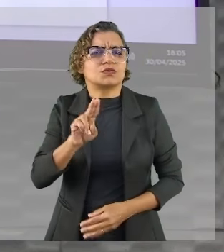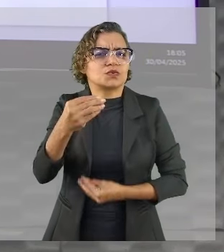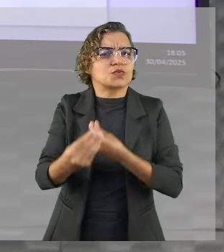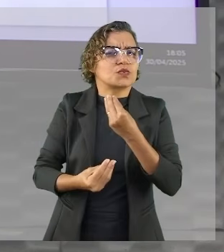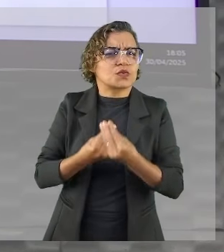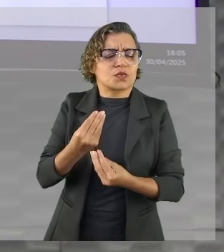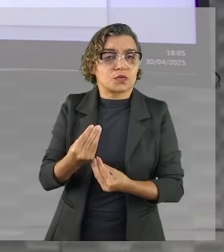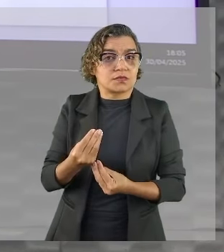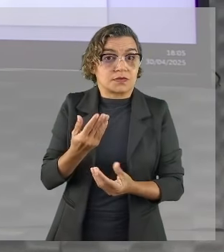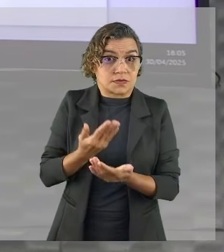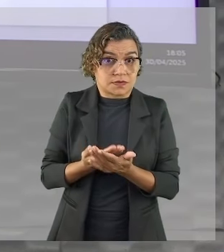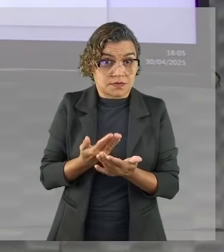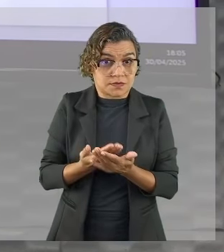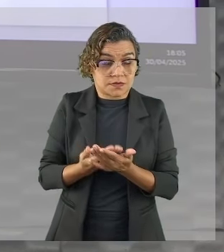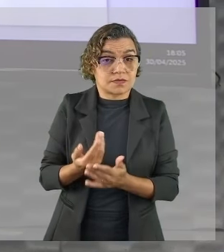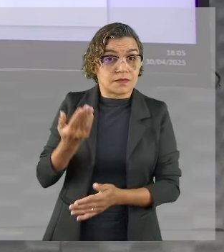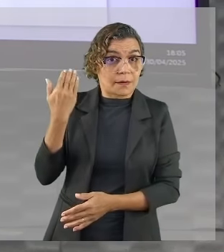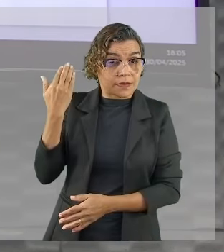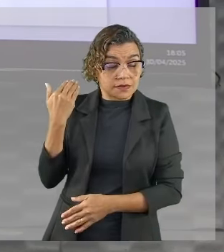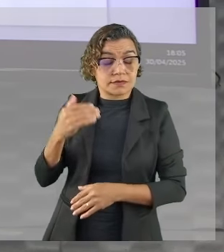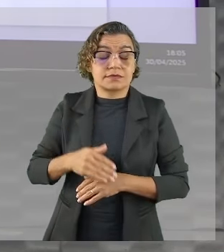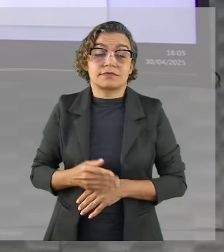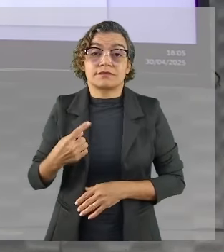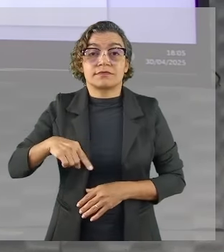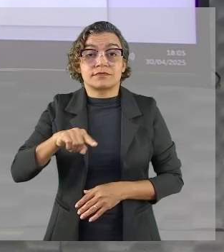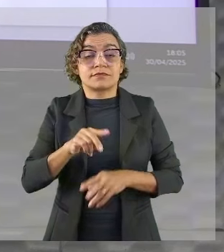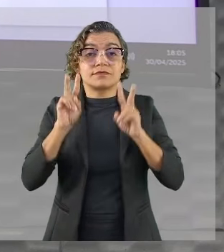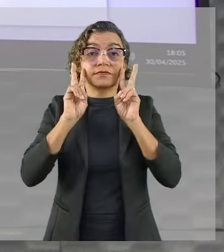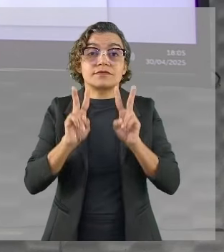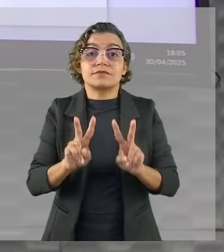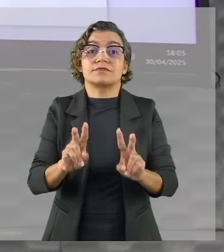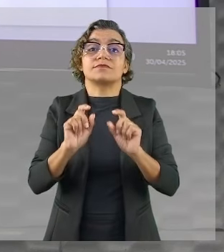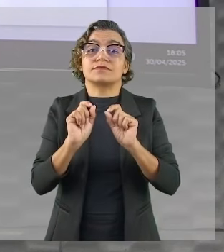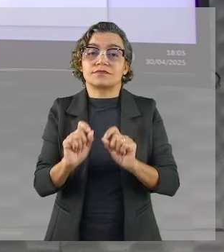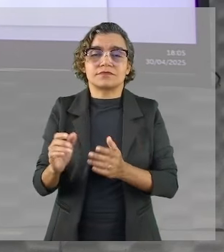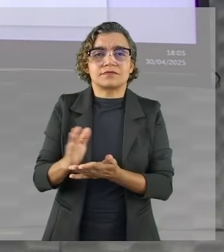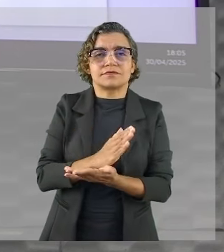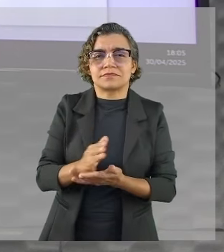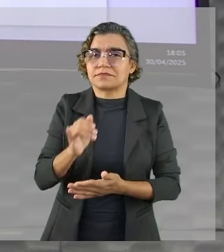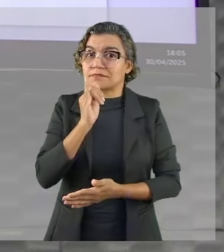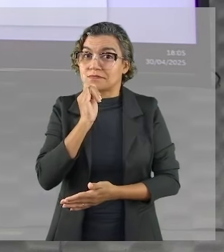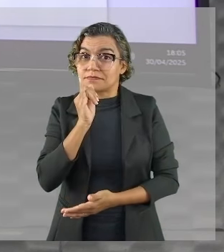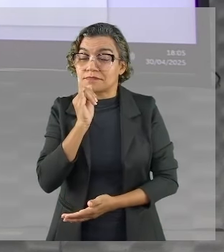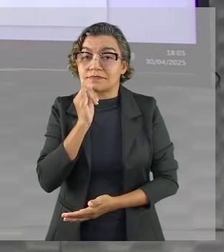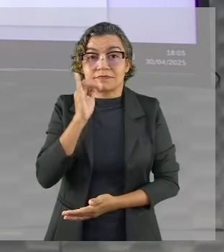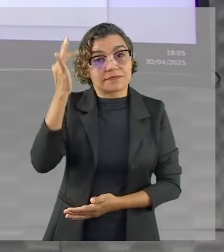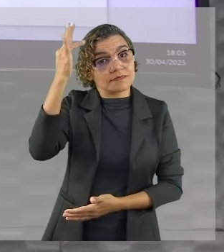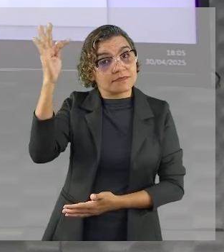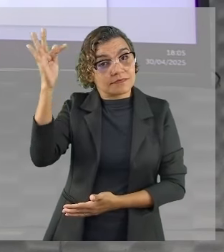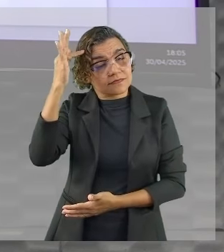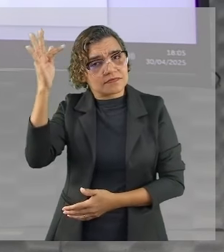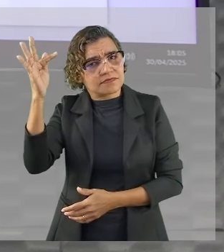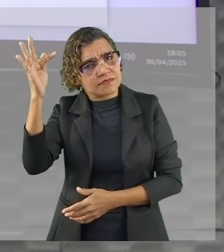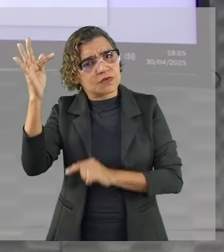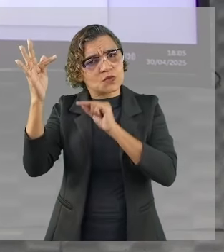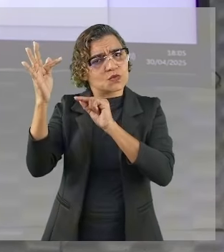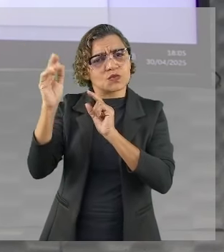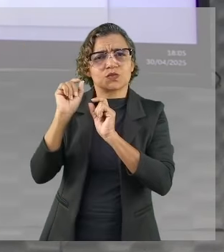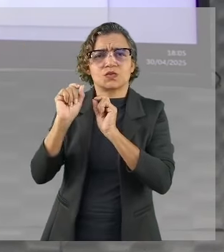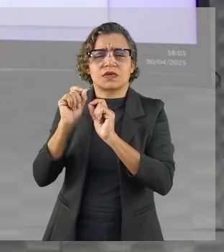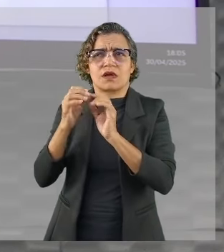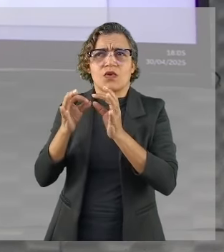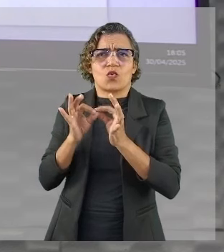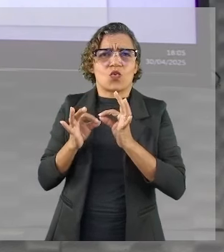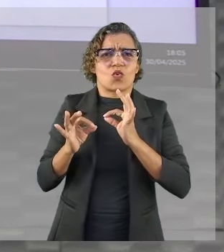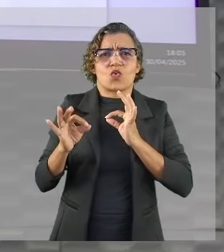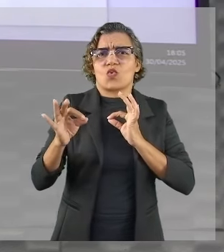aula passada a gente viu alguns exemplos de que a filosofia ela não é uma coisa que está distante